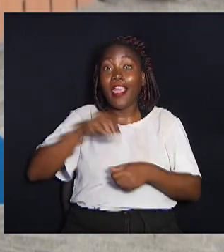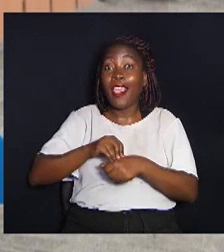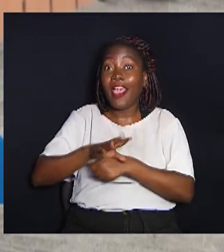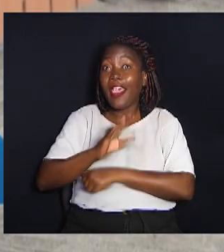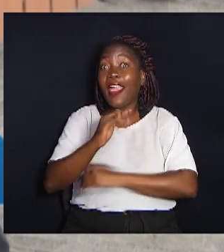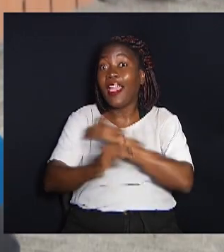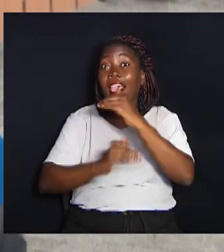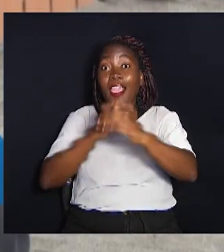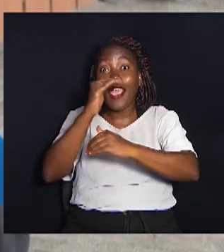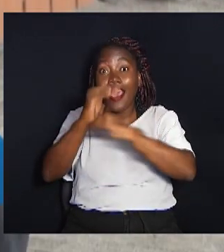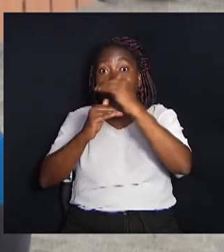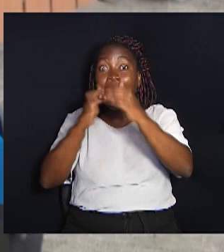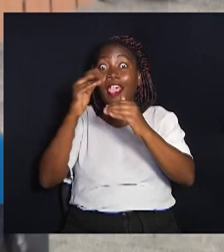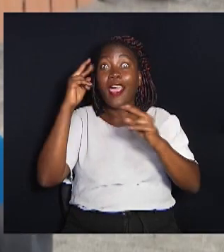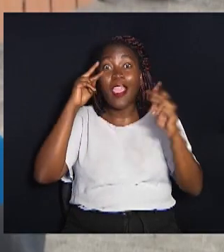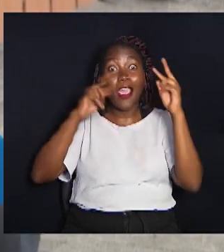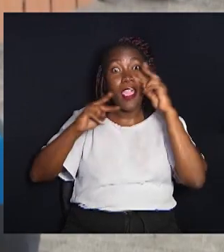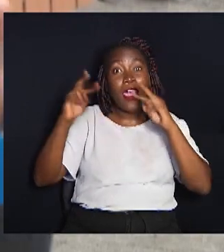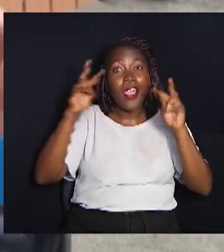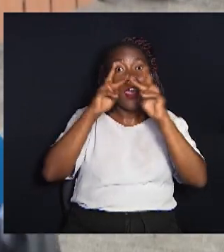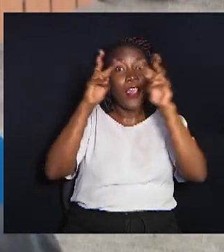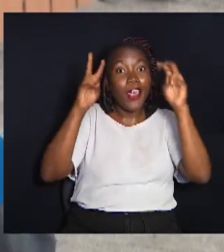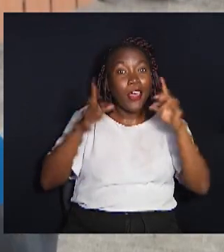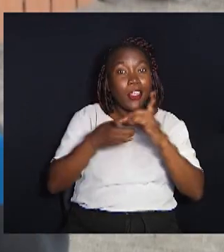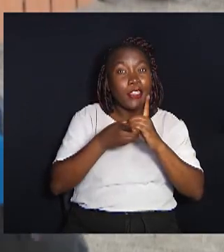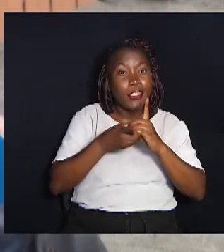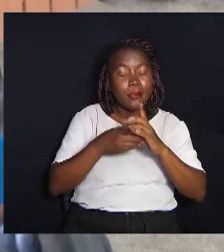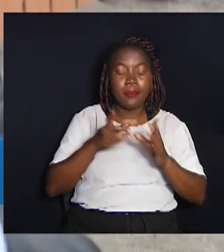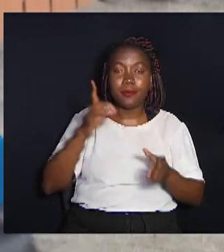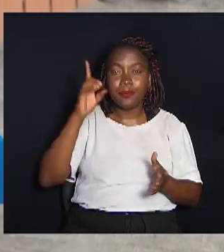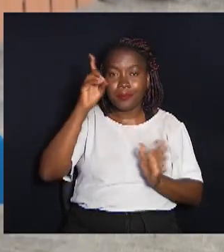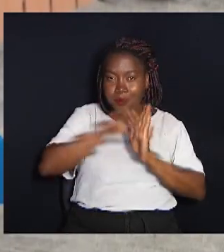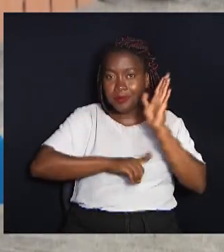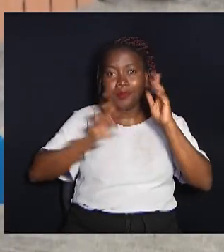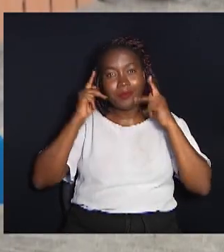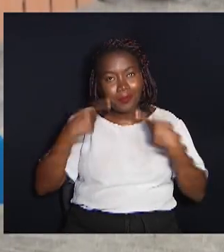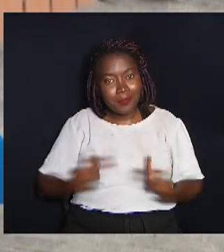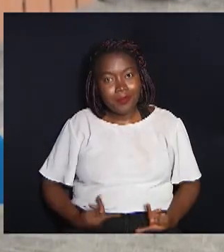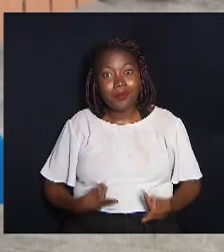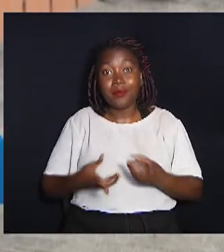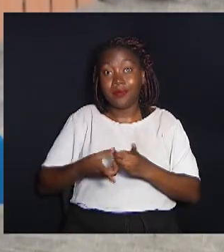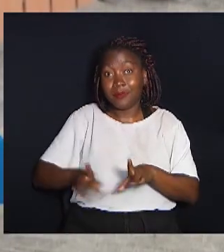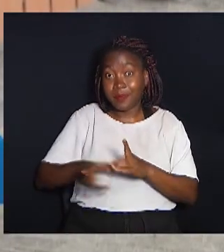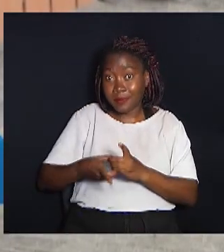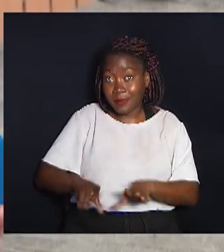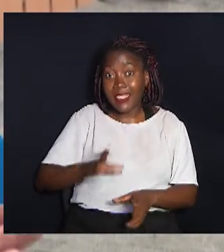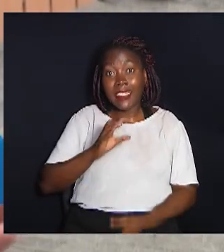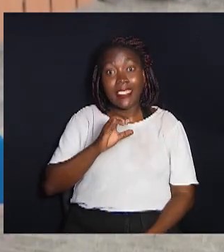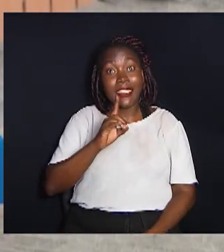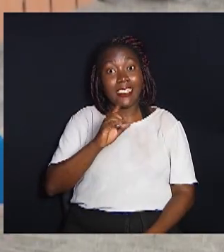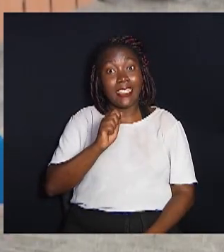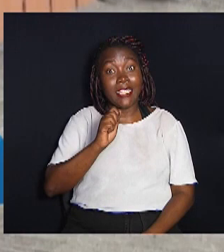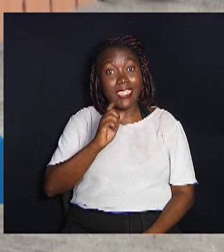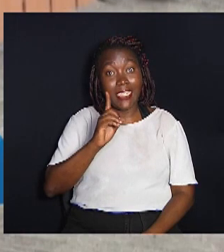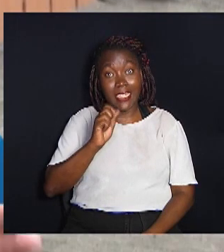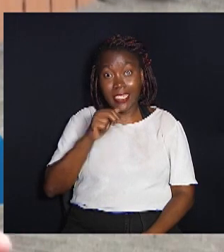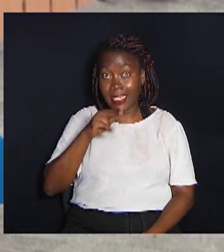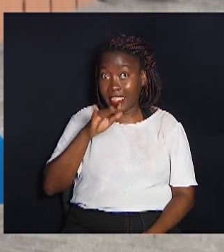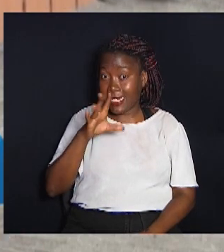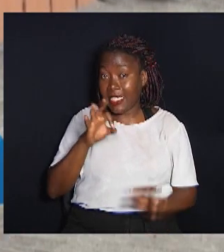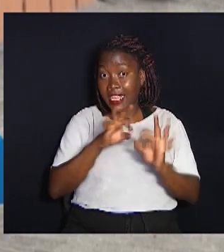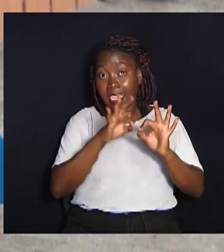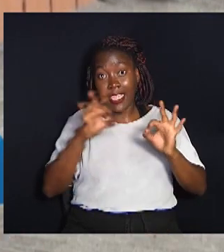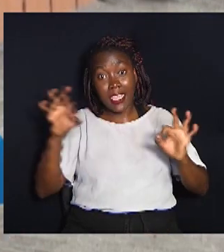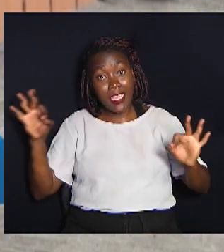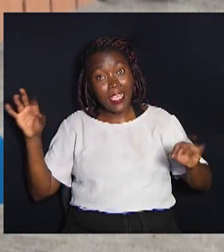evolução sob a ótica do tema direitos humanos, democracia, cidadania, né? numa linha de tempo, desde que